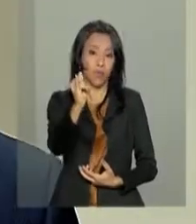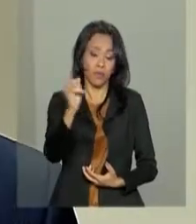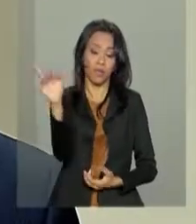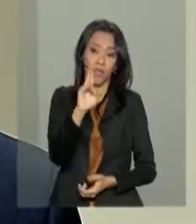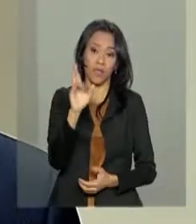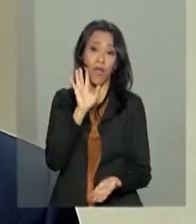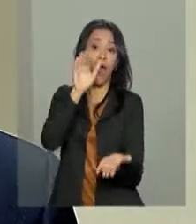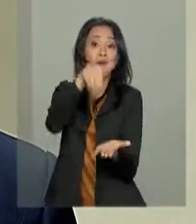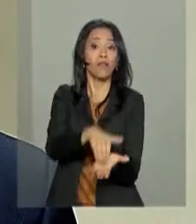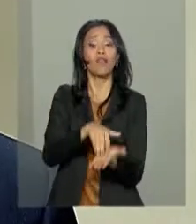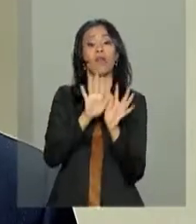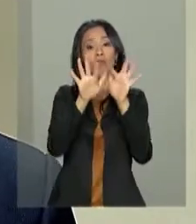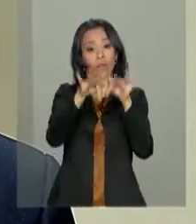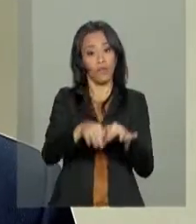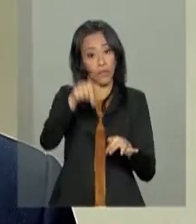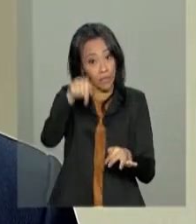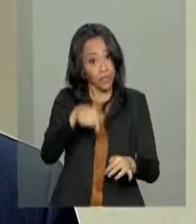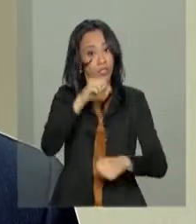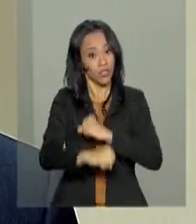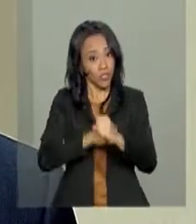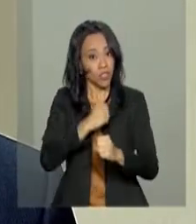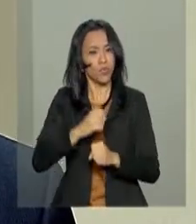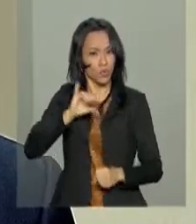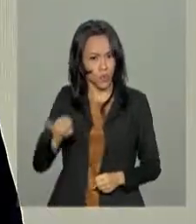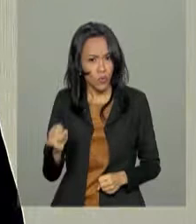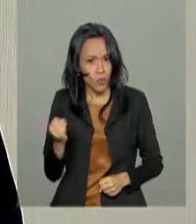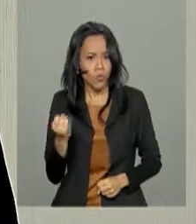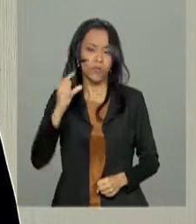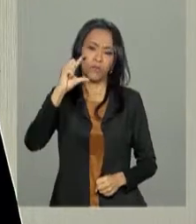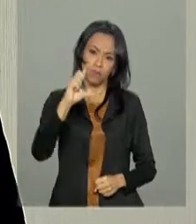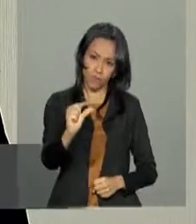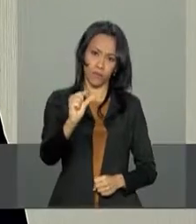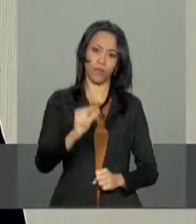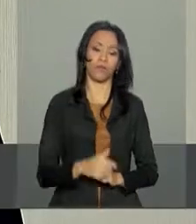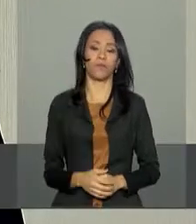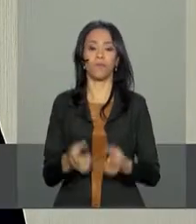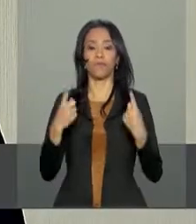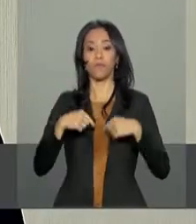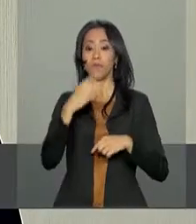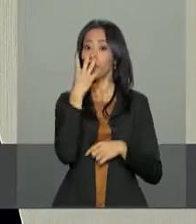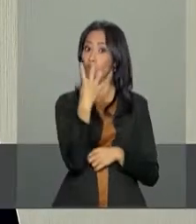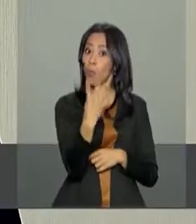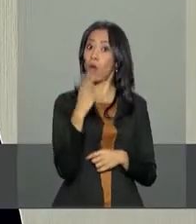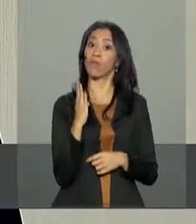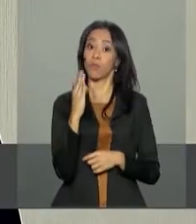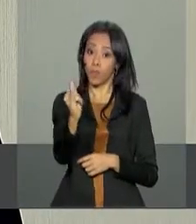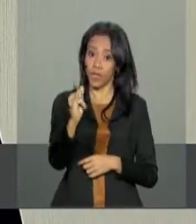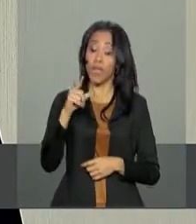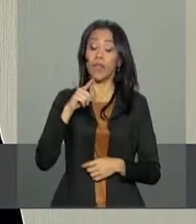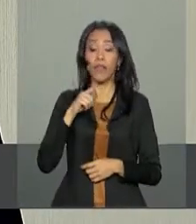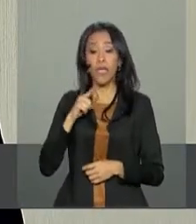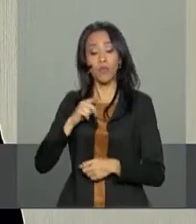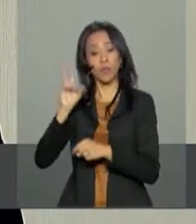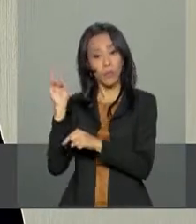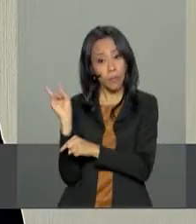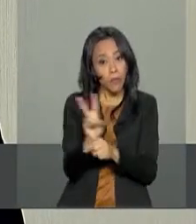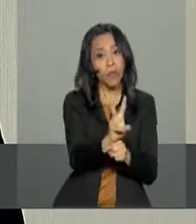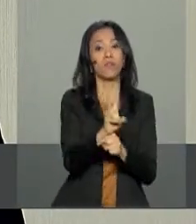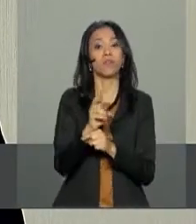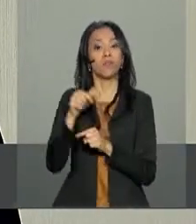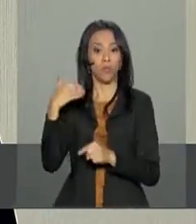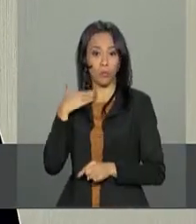até o final deste ano a juros mais baixos são 4 bilhões através de uma linha chamada bnds para o segurança